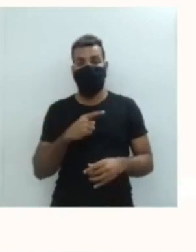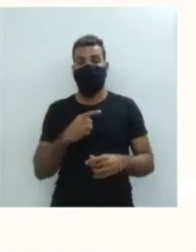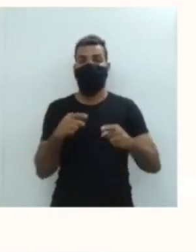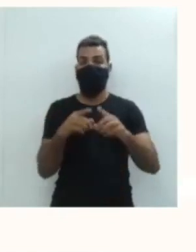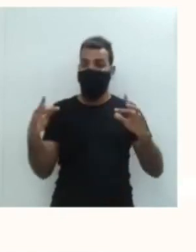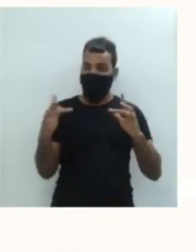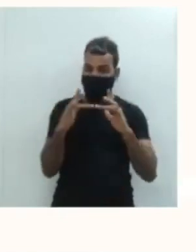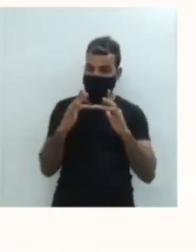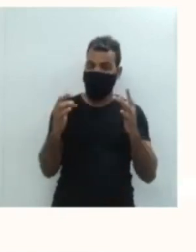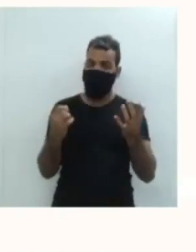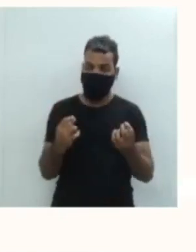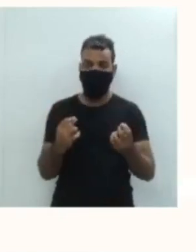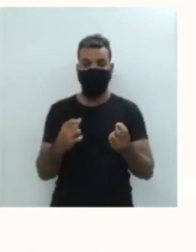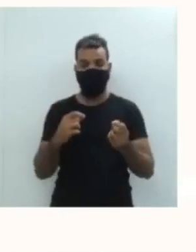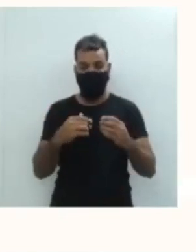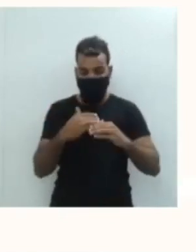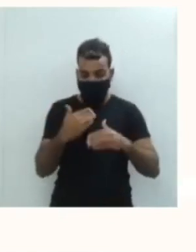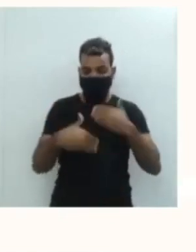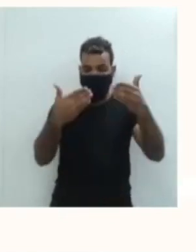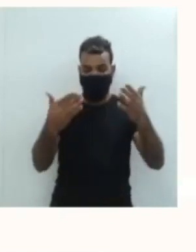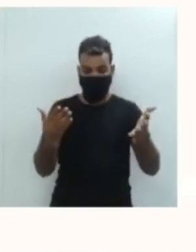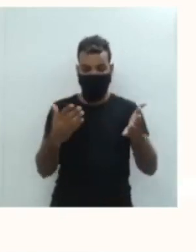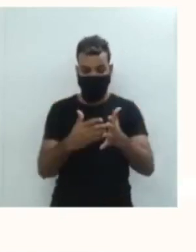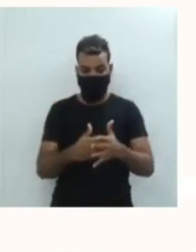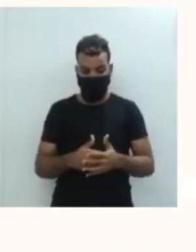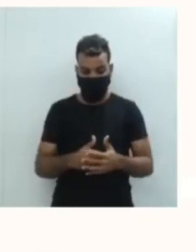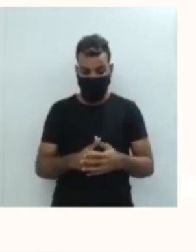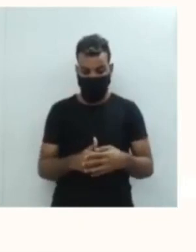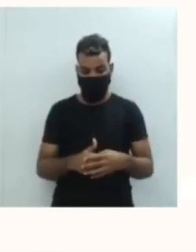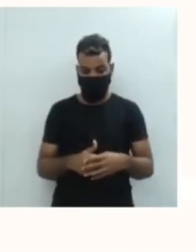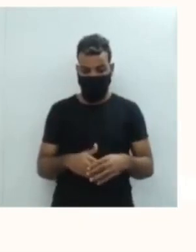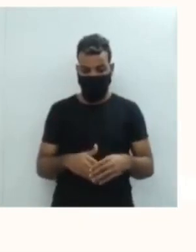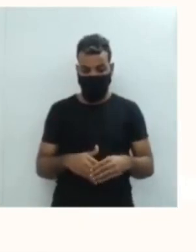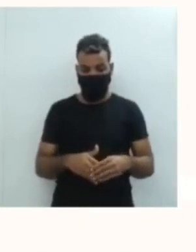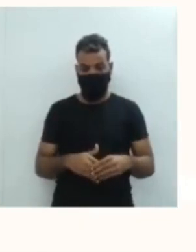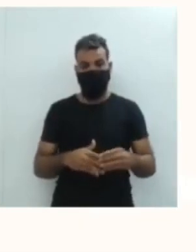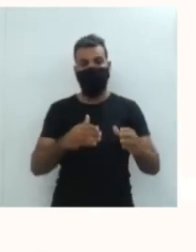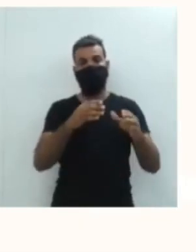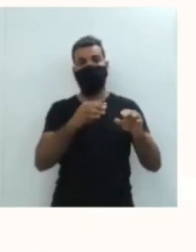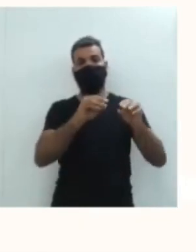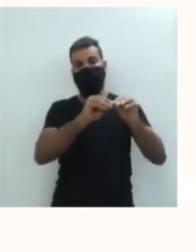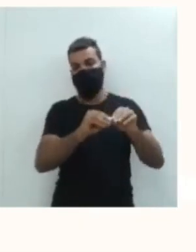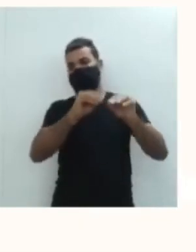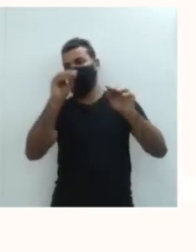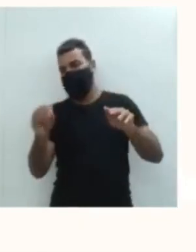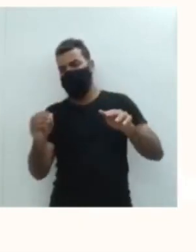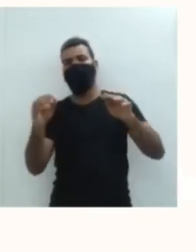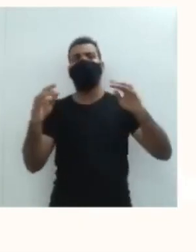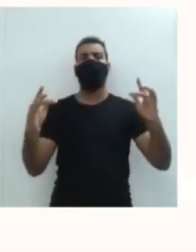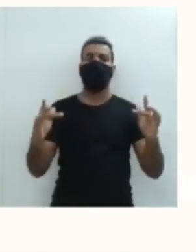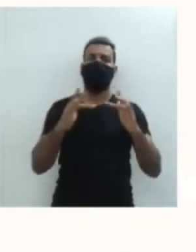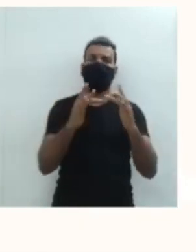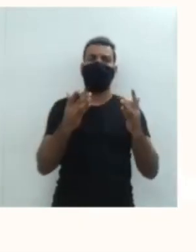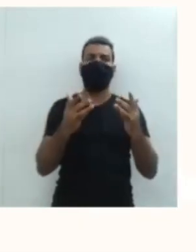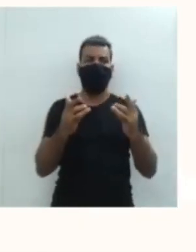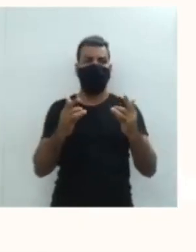atributo conexão nós vamos ter o Construtor da nossa classe onde nós vamos passar para o construtor de conexão